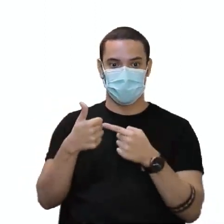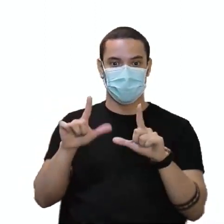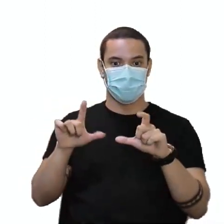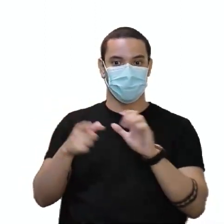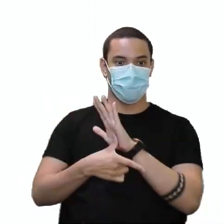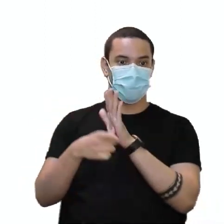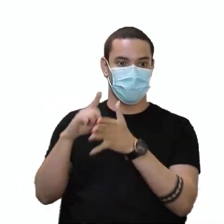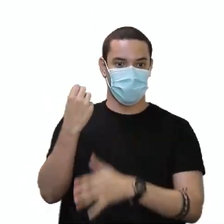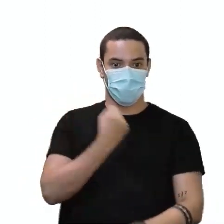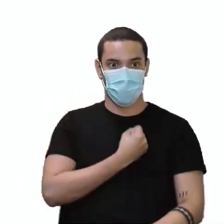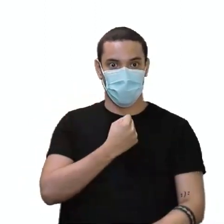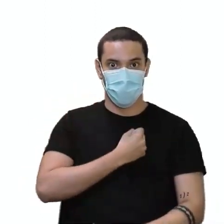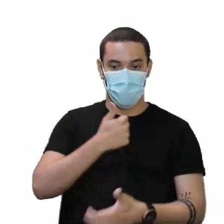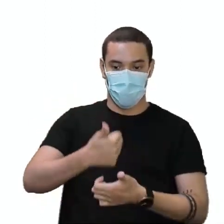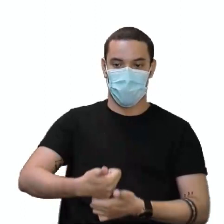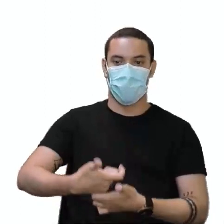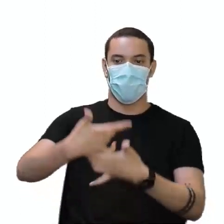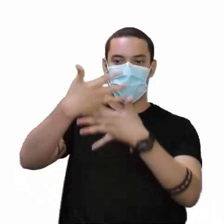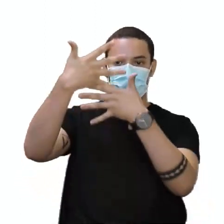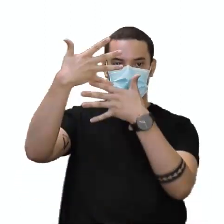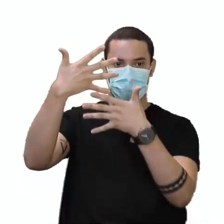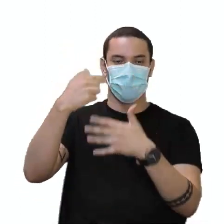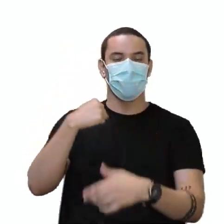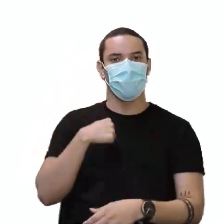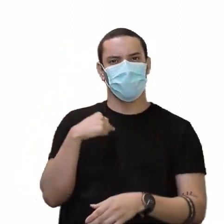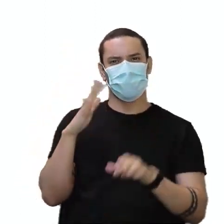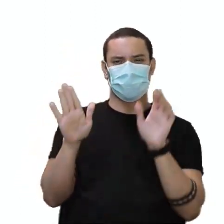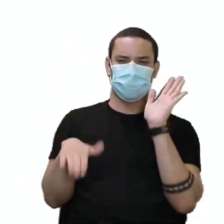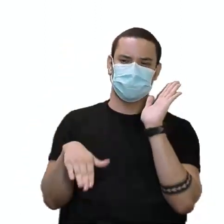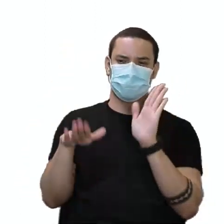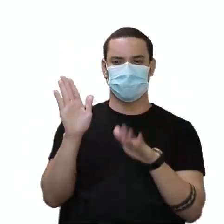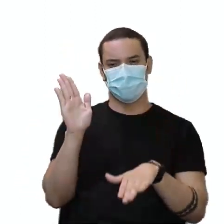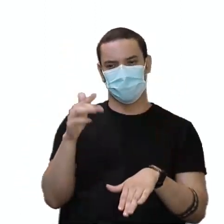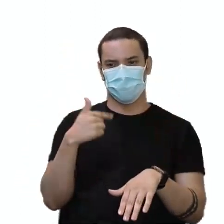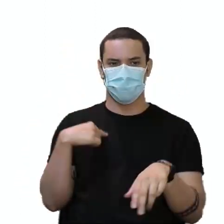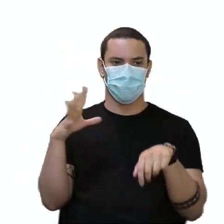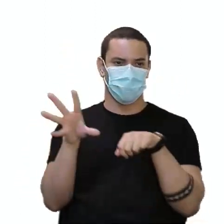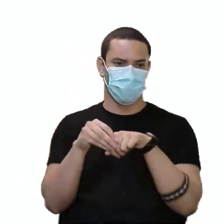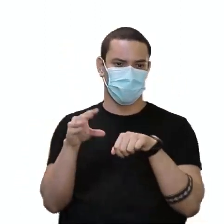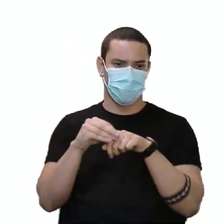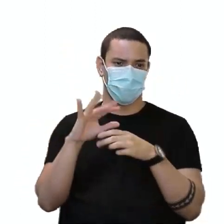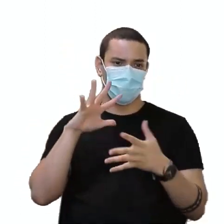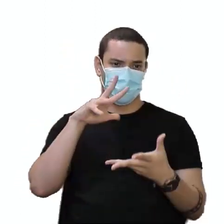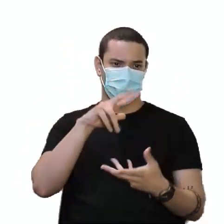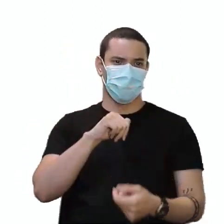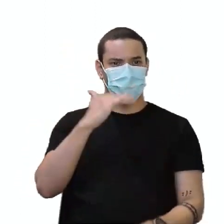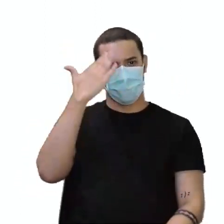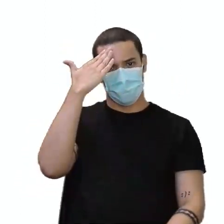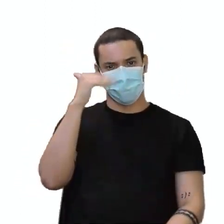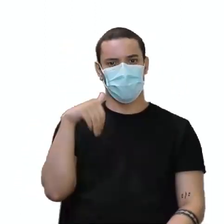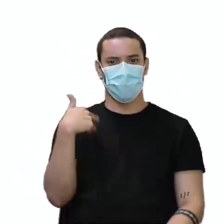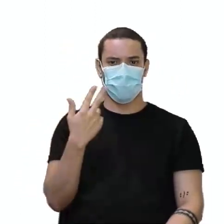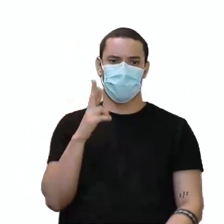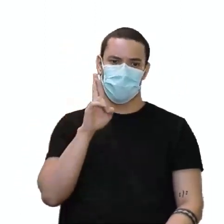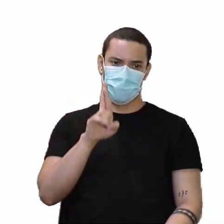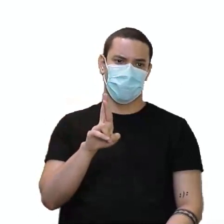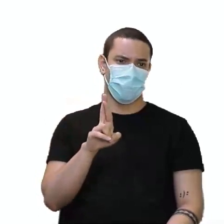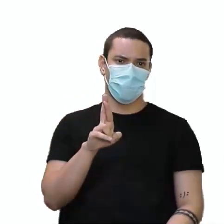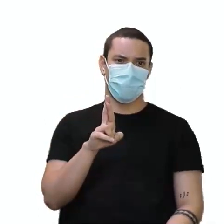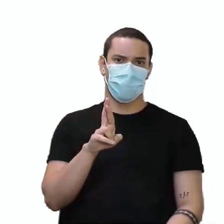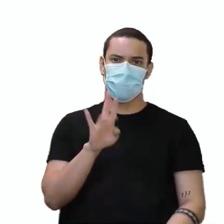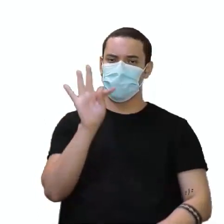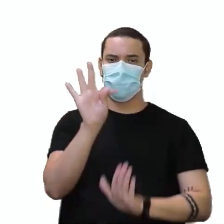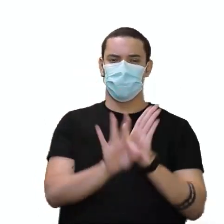recebido um número considerável de curtidas. Eu, às vezes, por usar meu conhecimento de mundo, eu já até sei qual eu marcaria aí. Sem ler o texto, sem